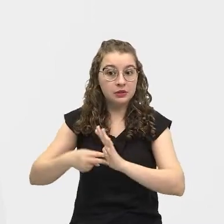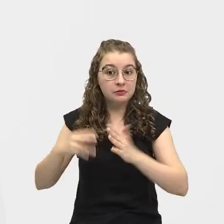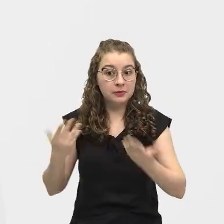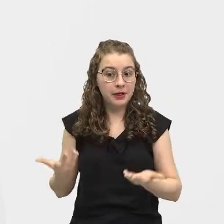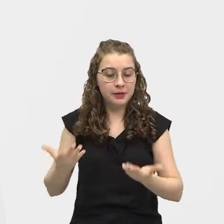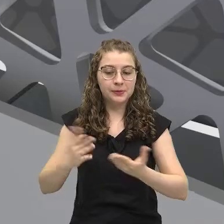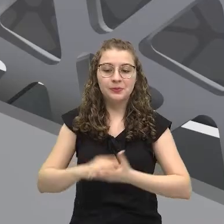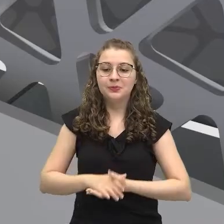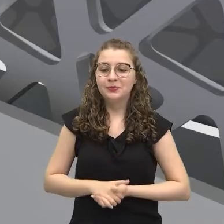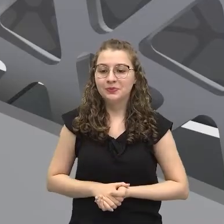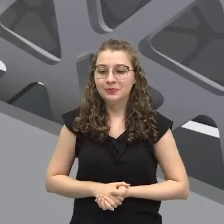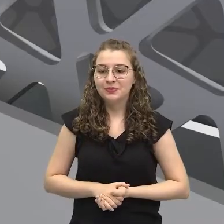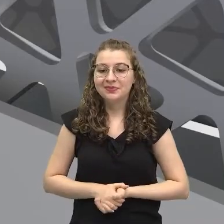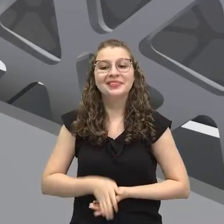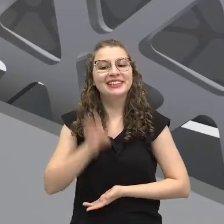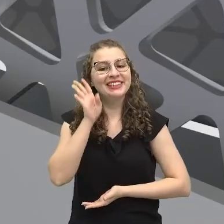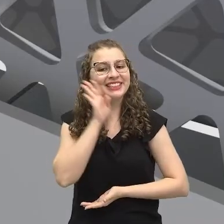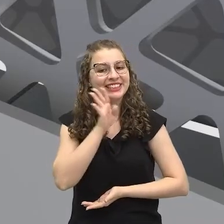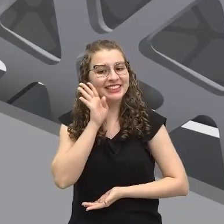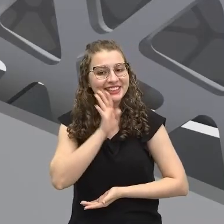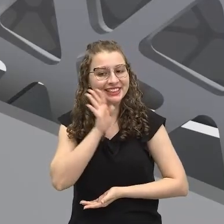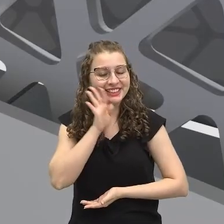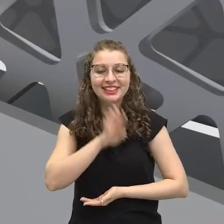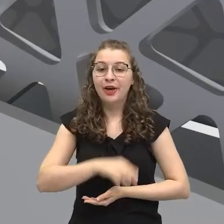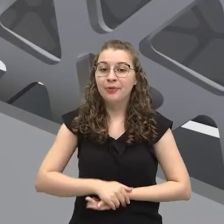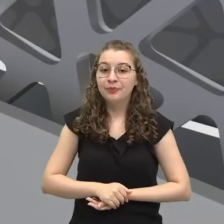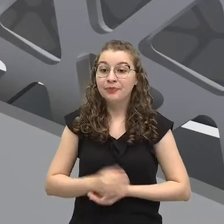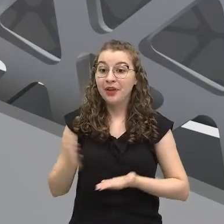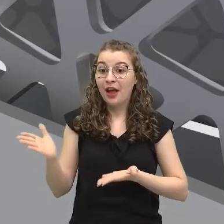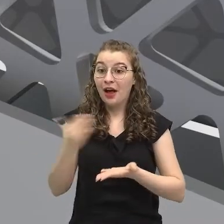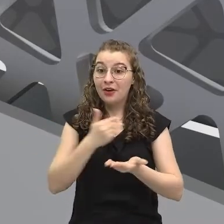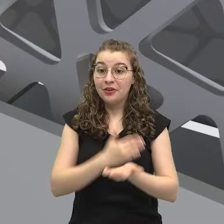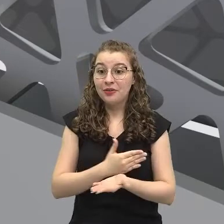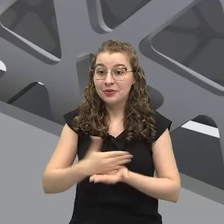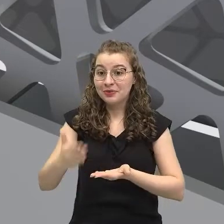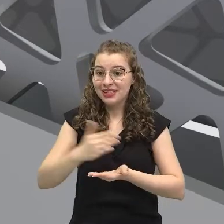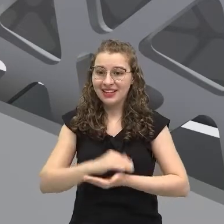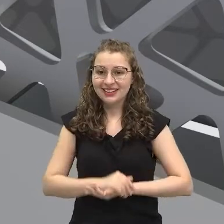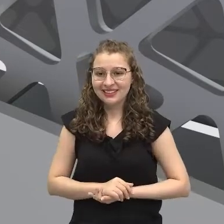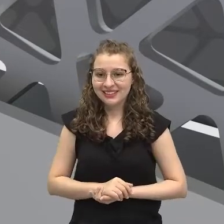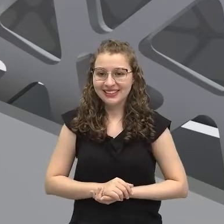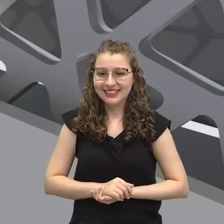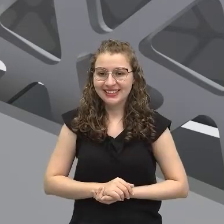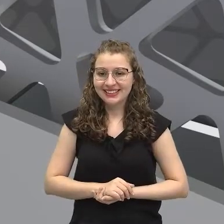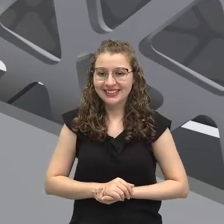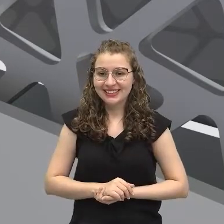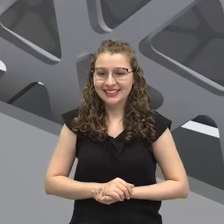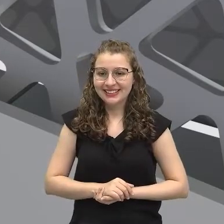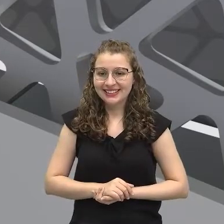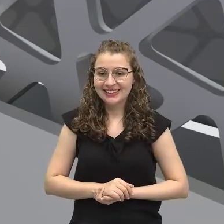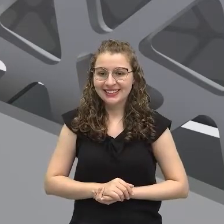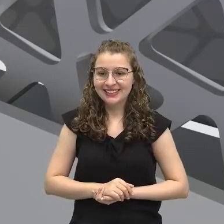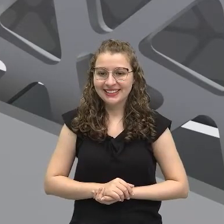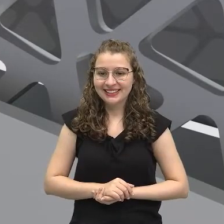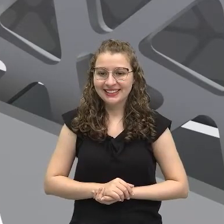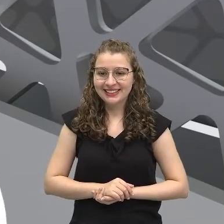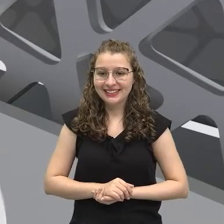sentido. Muito bem, muito bem, muito bem. Vamos à aula de hoje? Vamos lá.